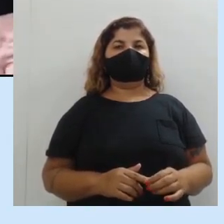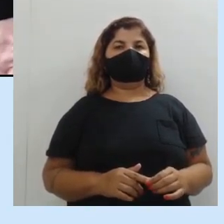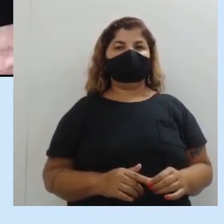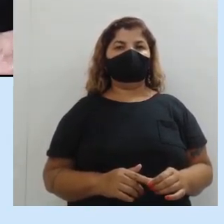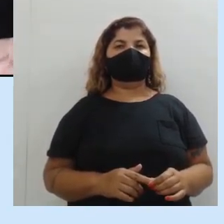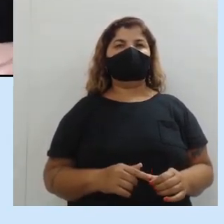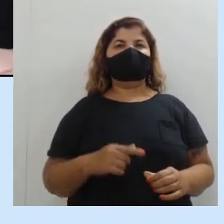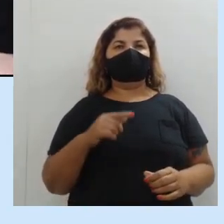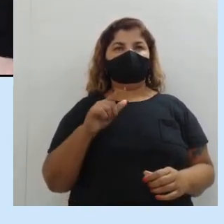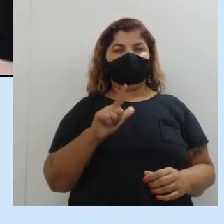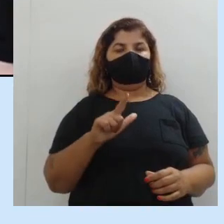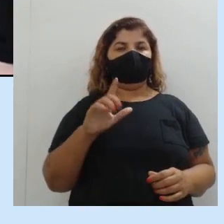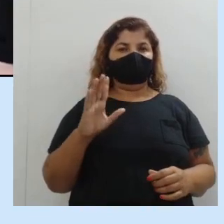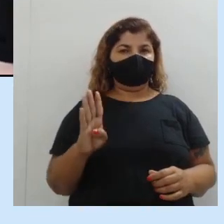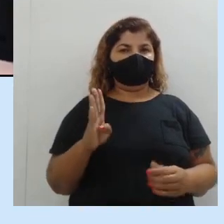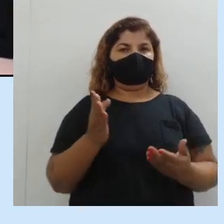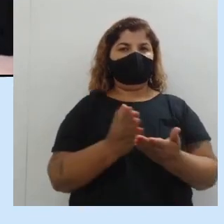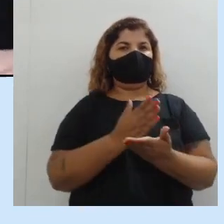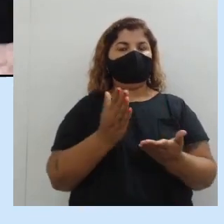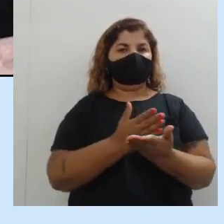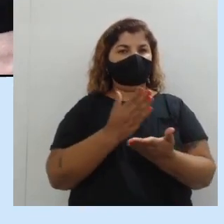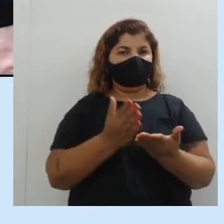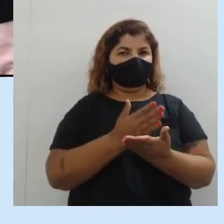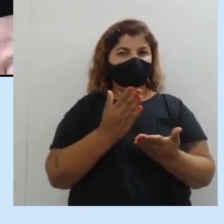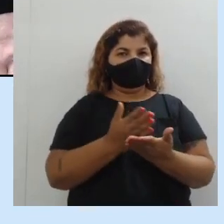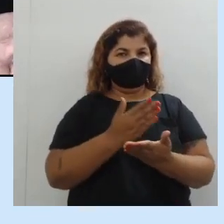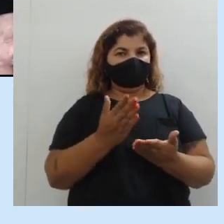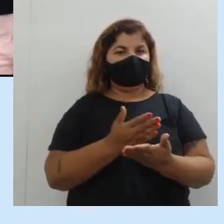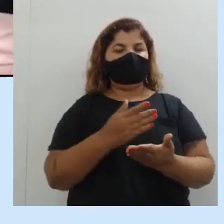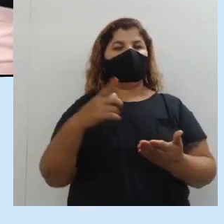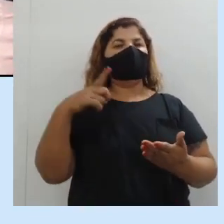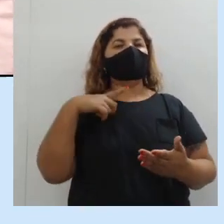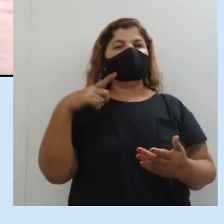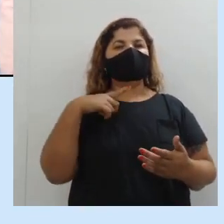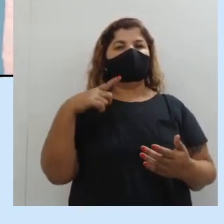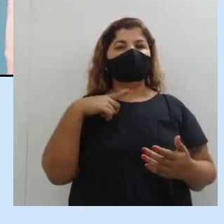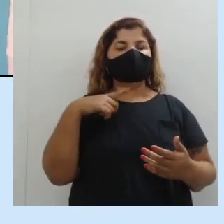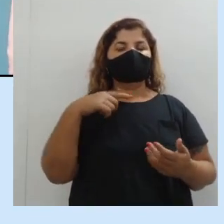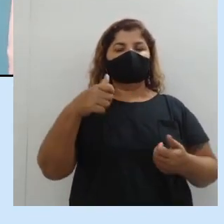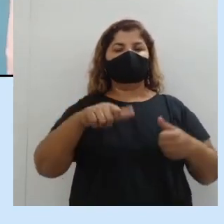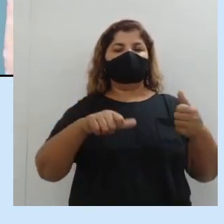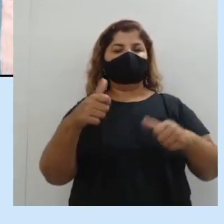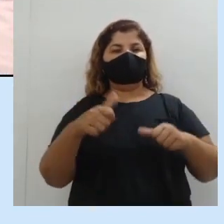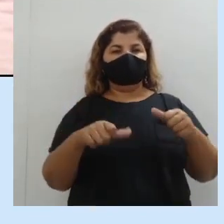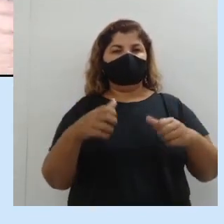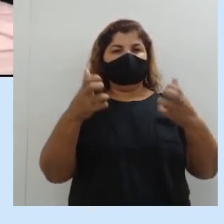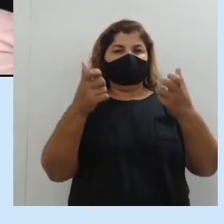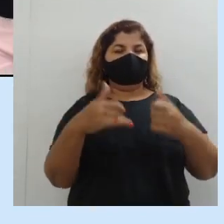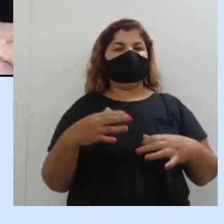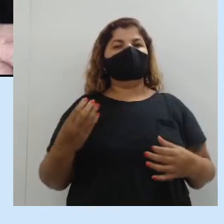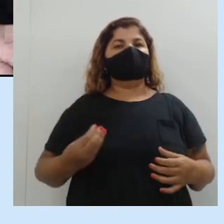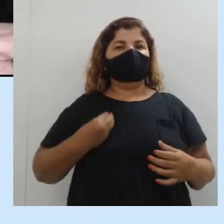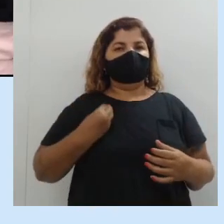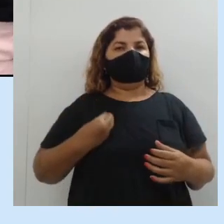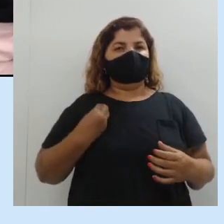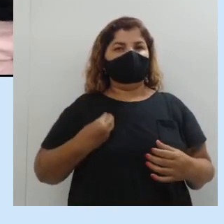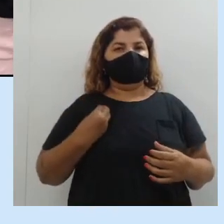A obra de Lima Barreto, escritor pré-modernista, é marcada pela análise e descrição da vida,